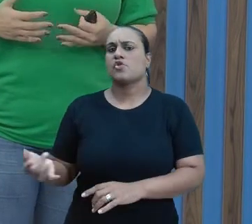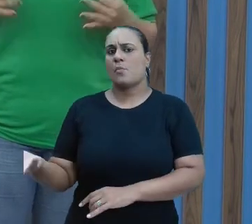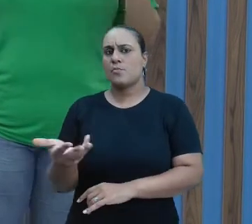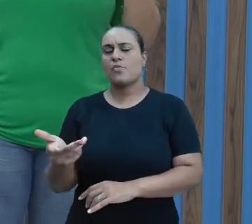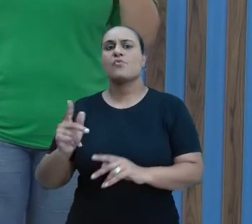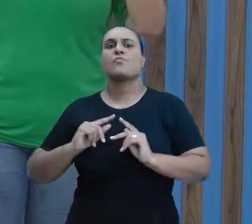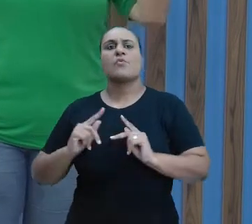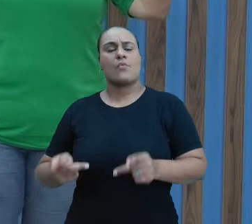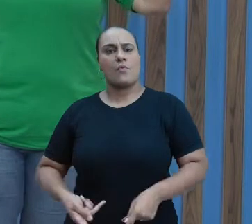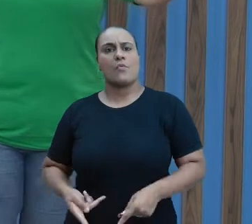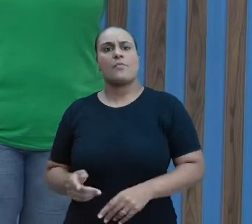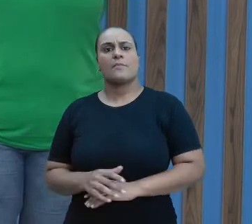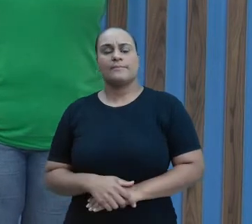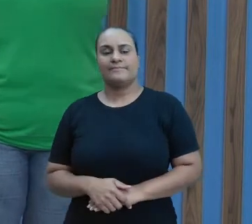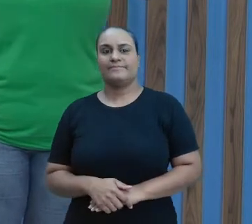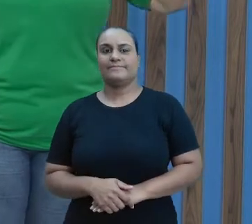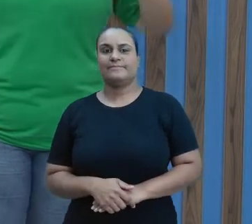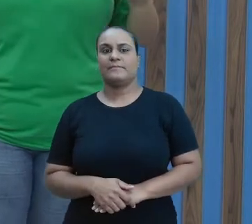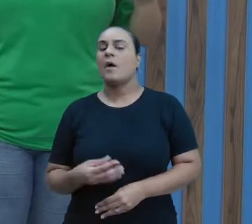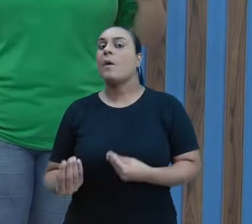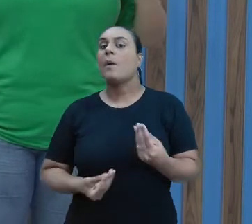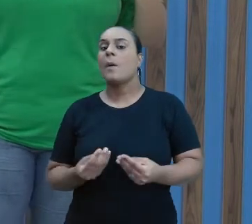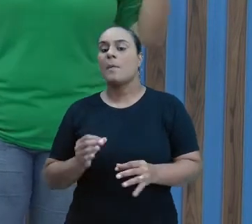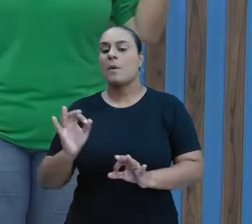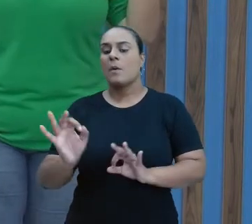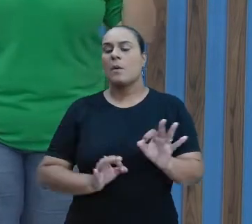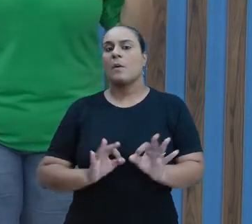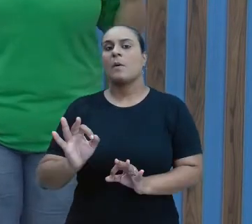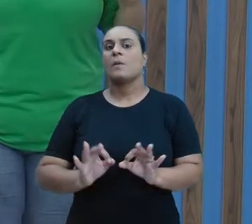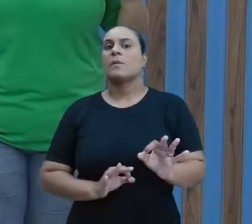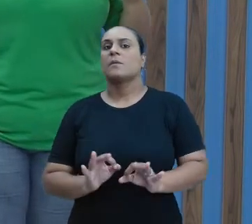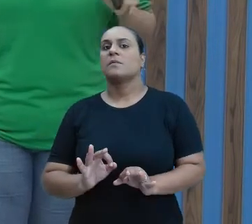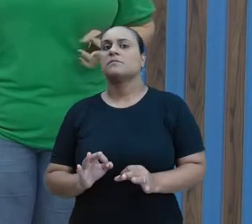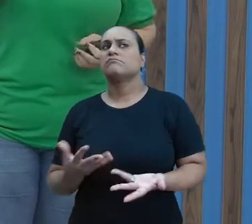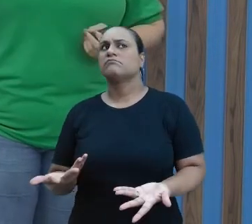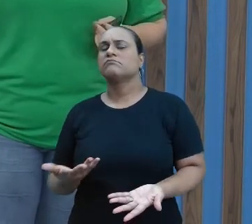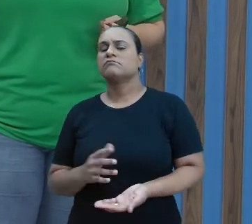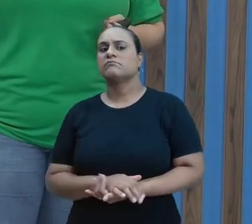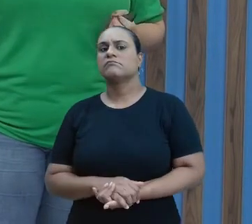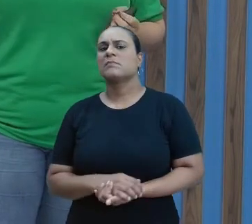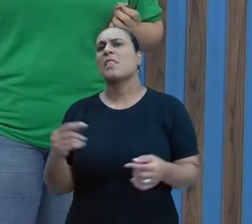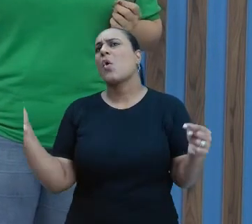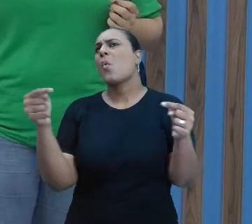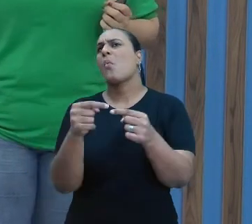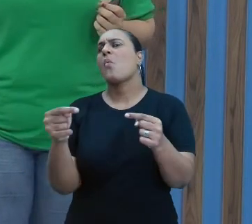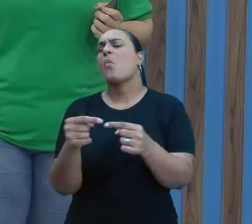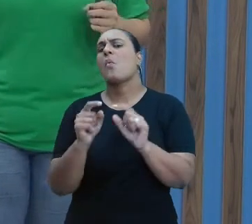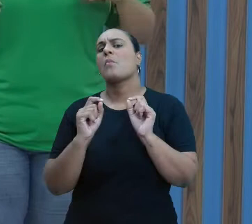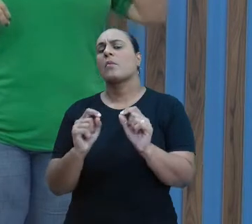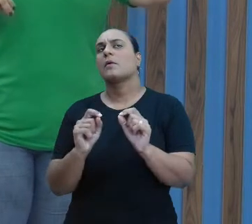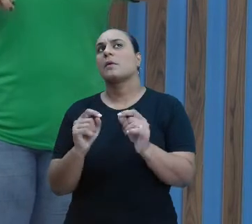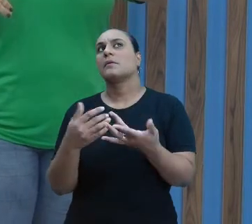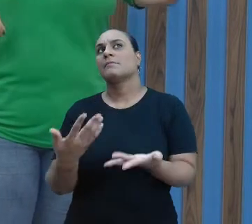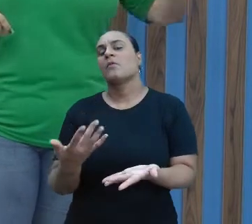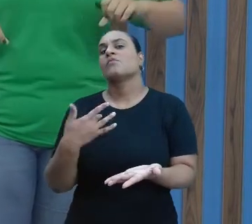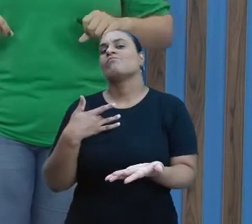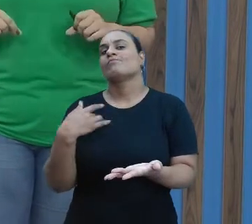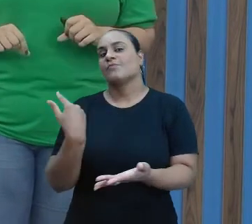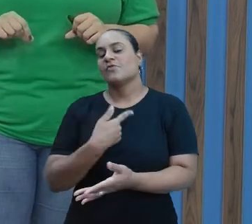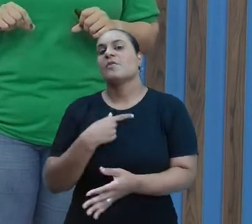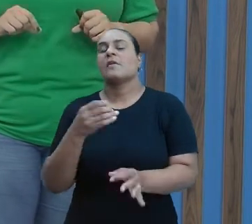homem. E aí, como é que a gente faz para organizar? O que eles têm em comum? Normalmente, quando a gente quer organizar o